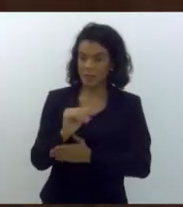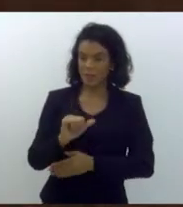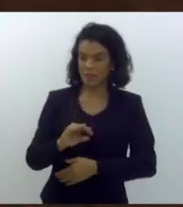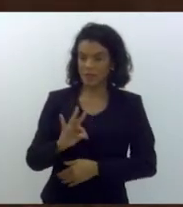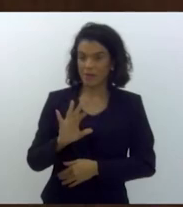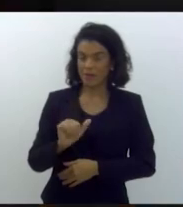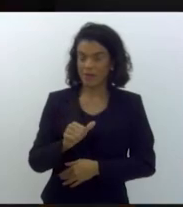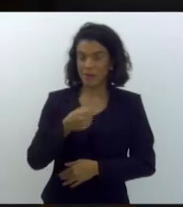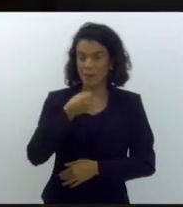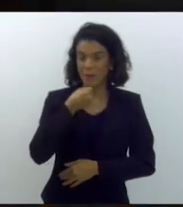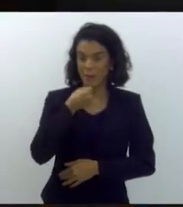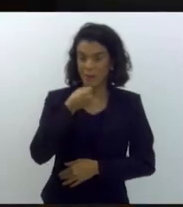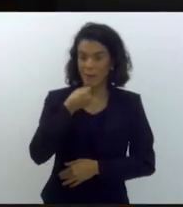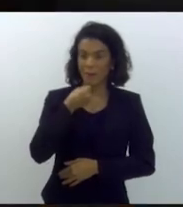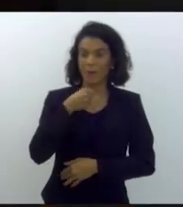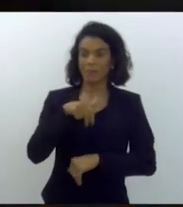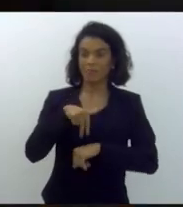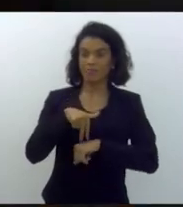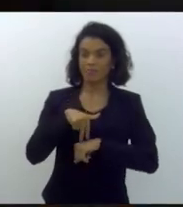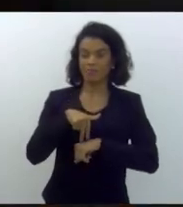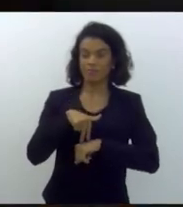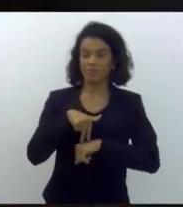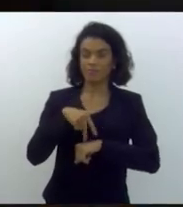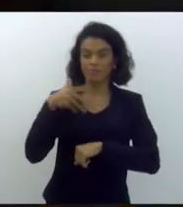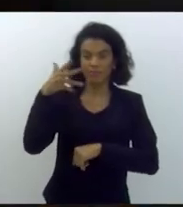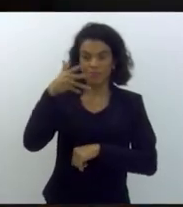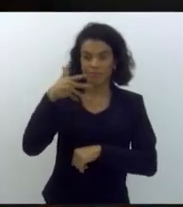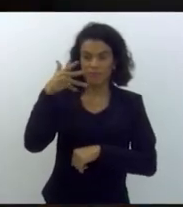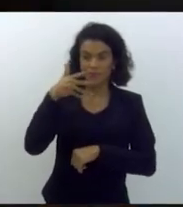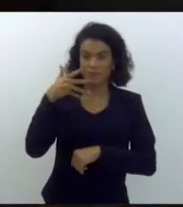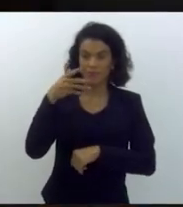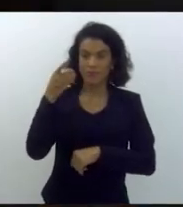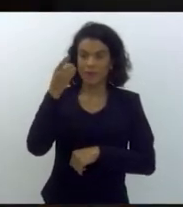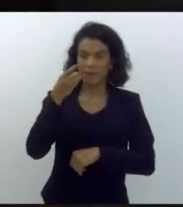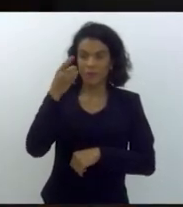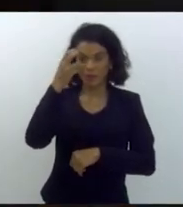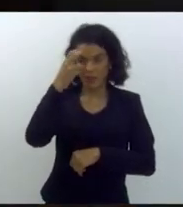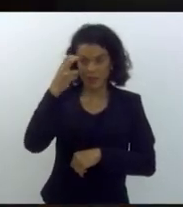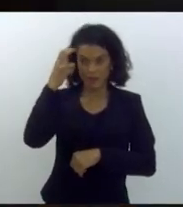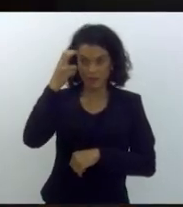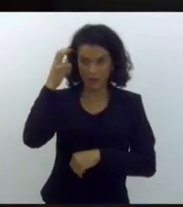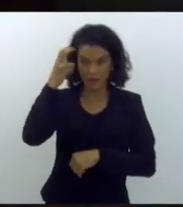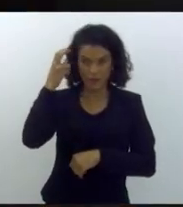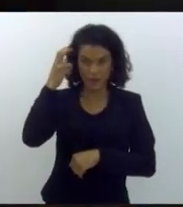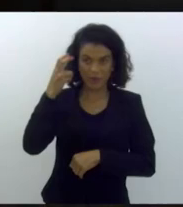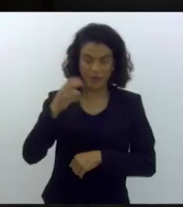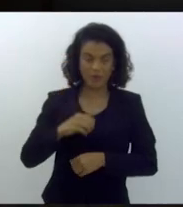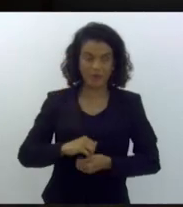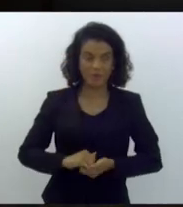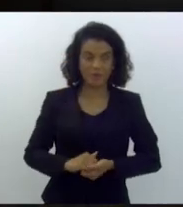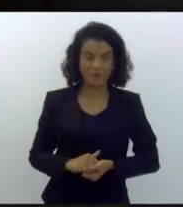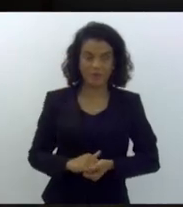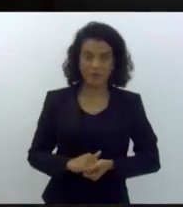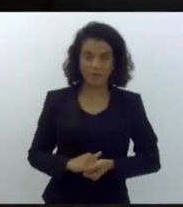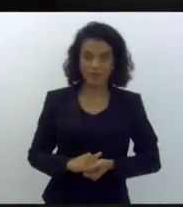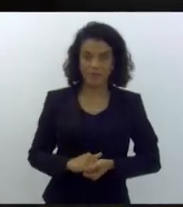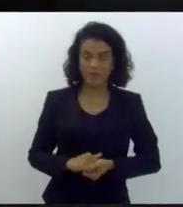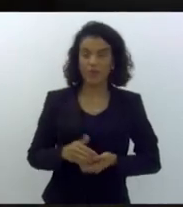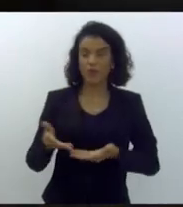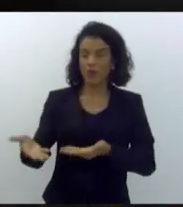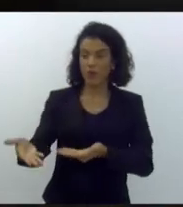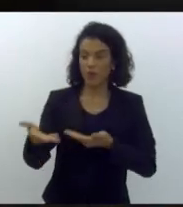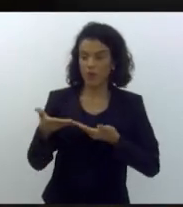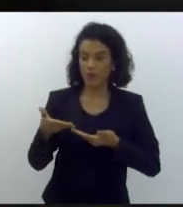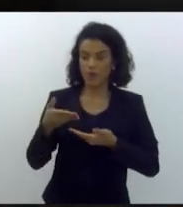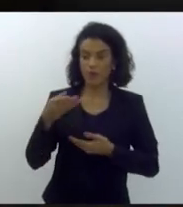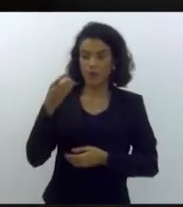passa sua experiência Inicial com a deputada Verônica Lima se encontra então convido